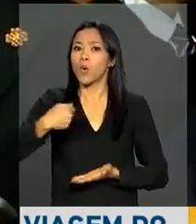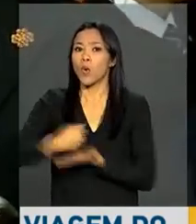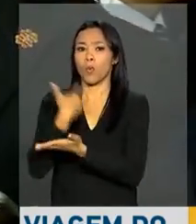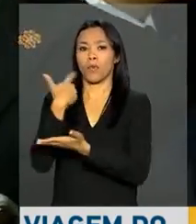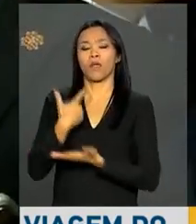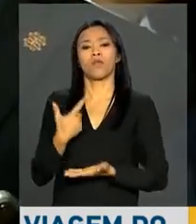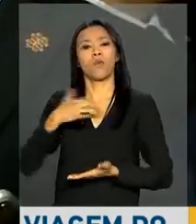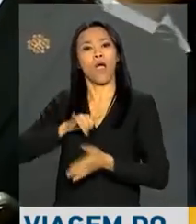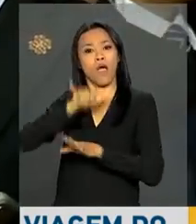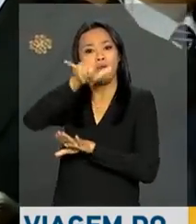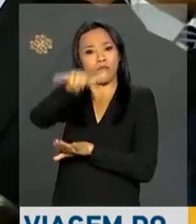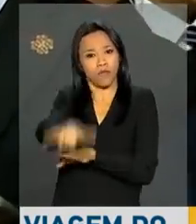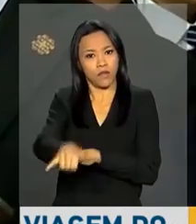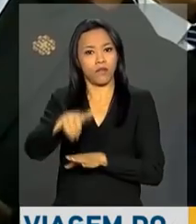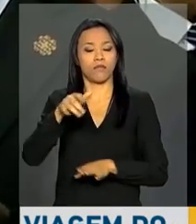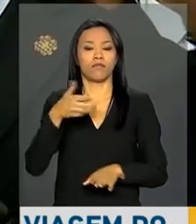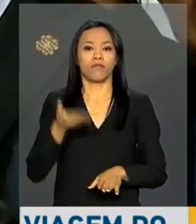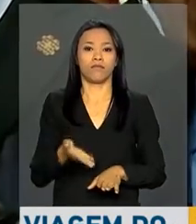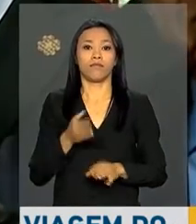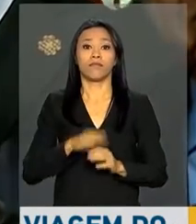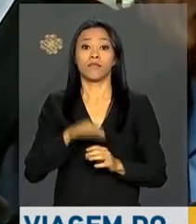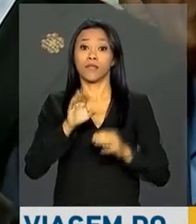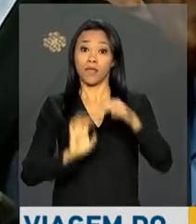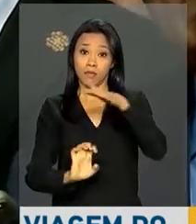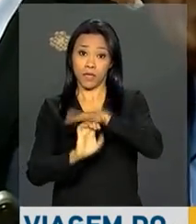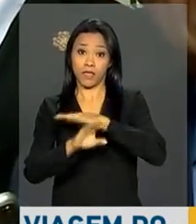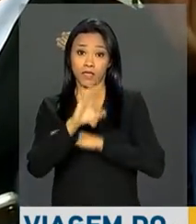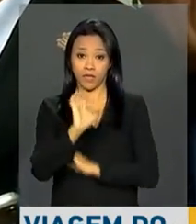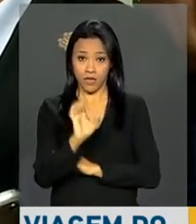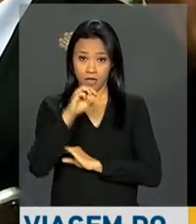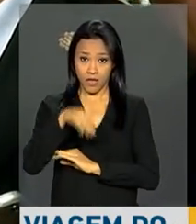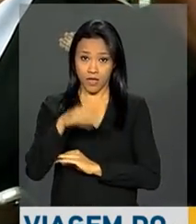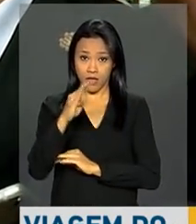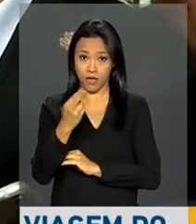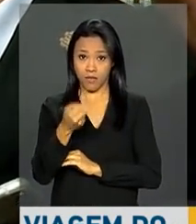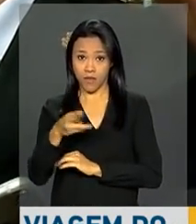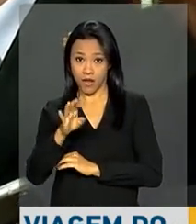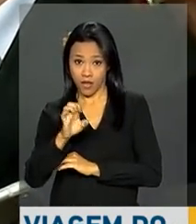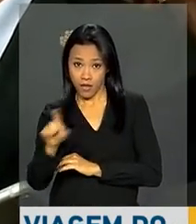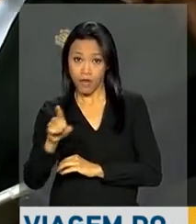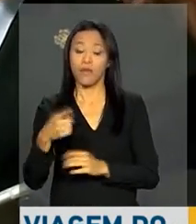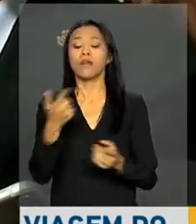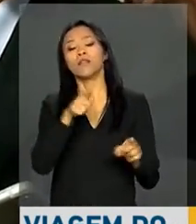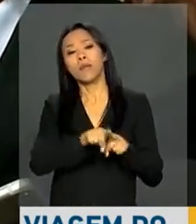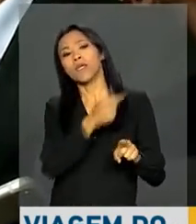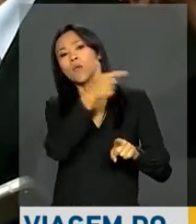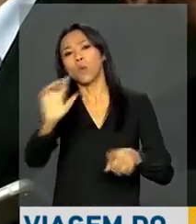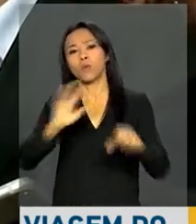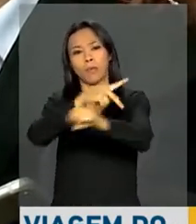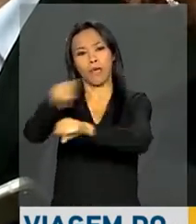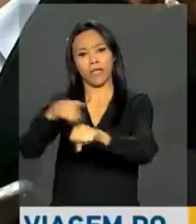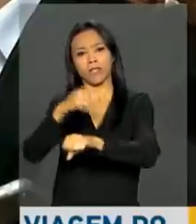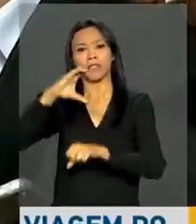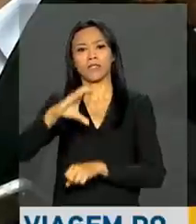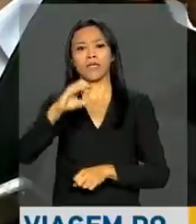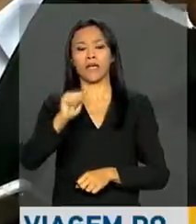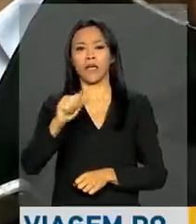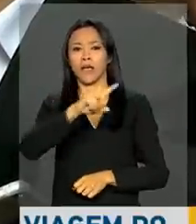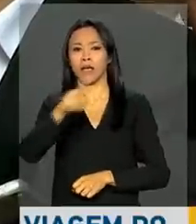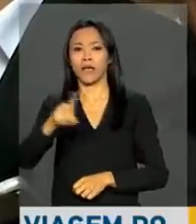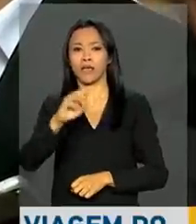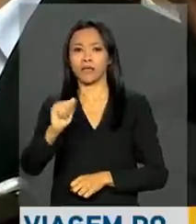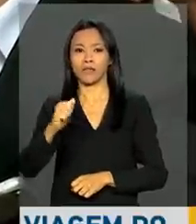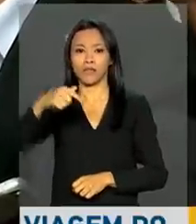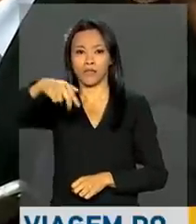Embraer. E agora, interessante, parando em Astana, no Cazaquistão, um grande empresário de lá foi me visitar